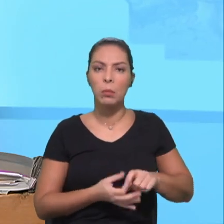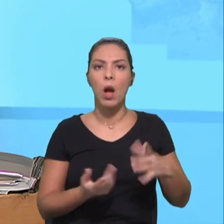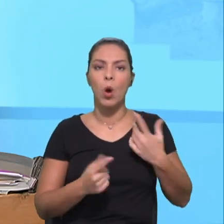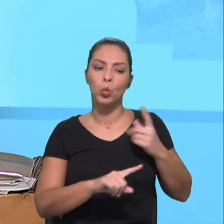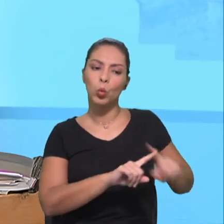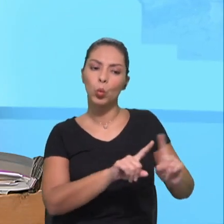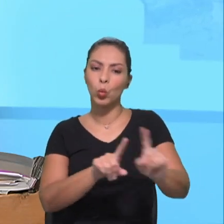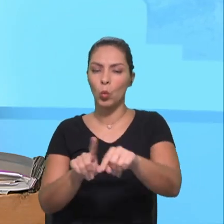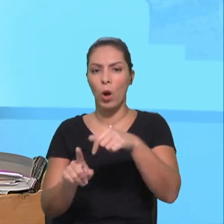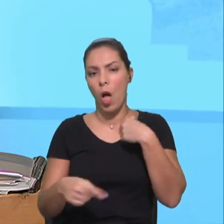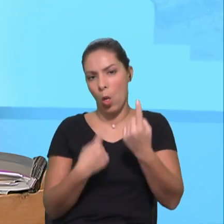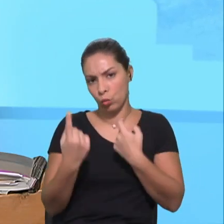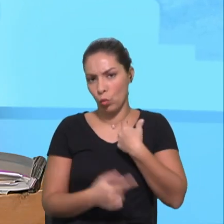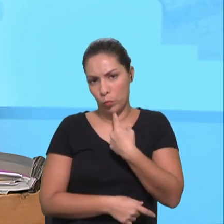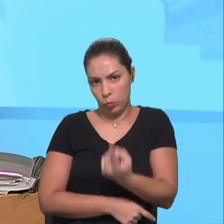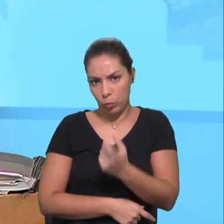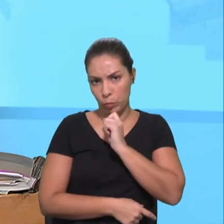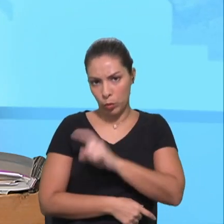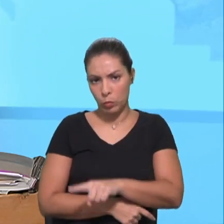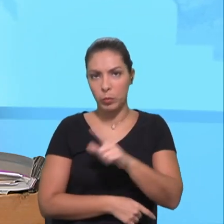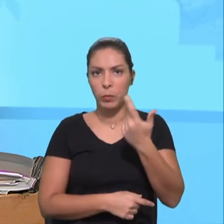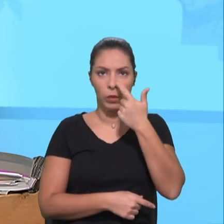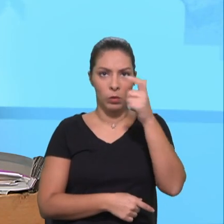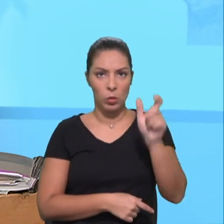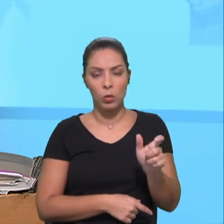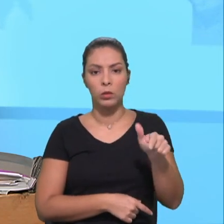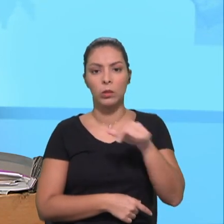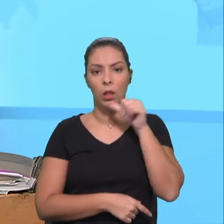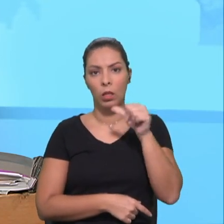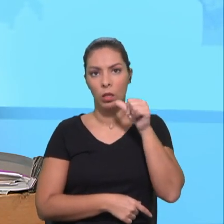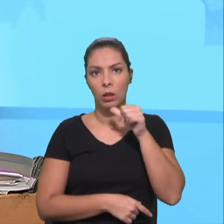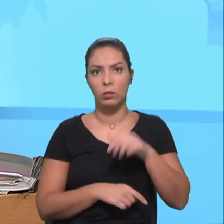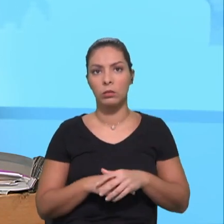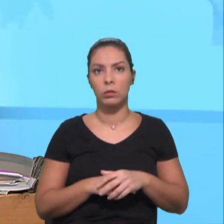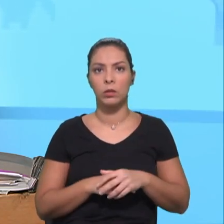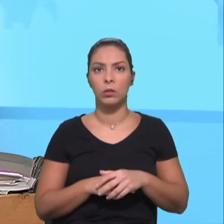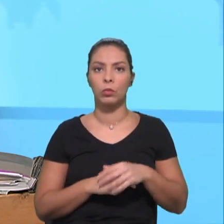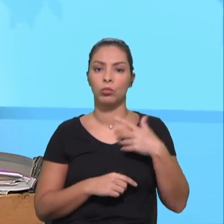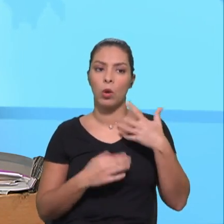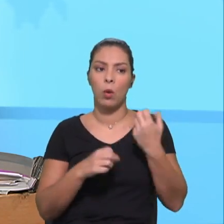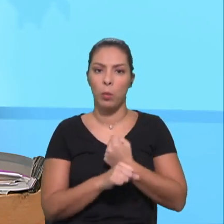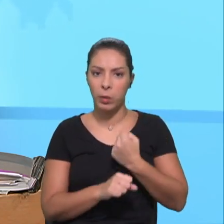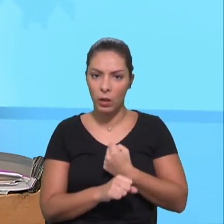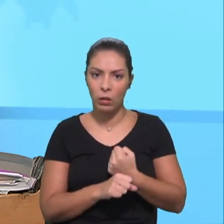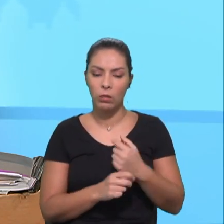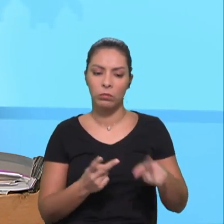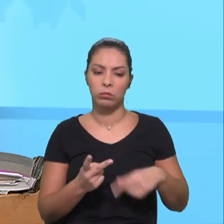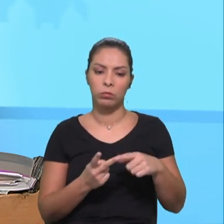elencar alguns, desde o encomendador, aquilo que nós vulgarmente chamamos o dono de obra, a